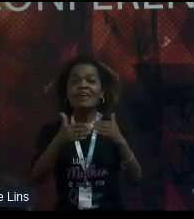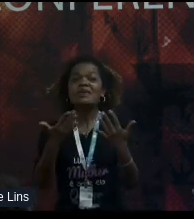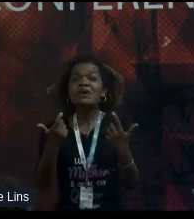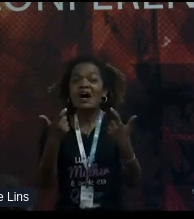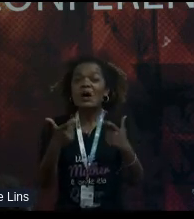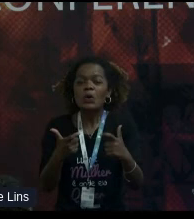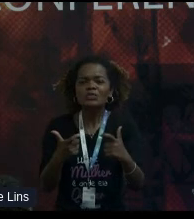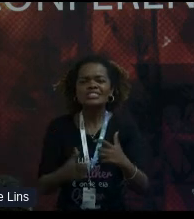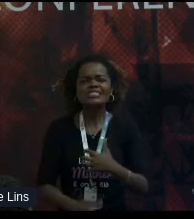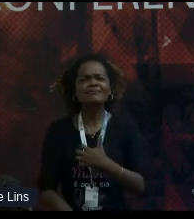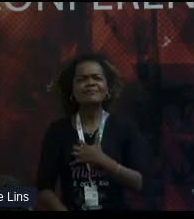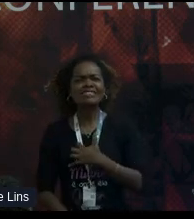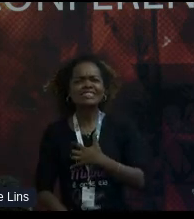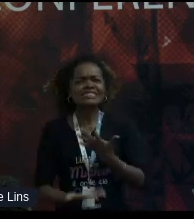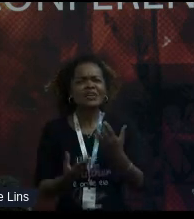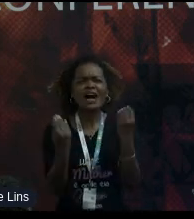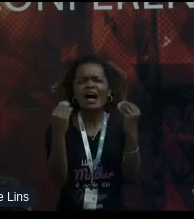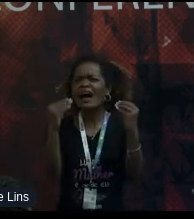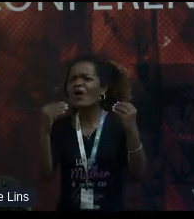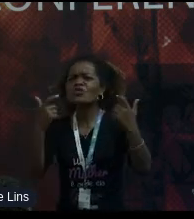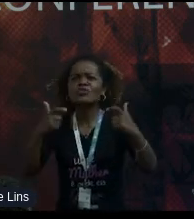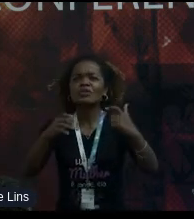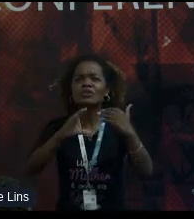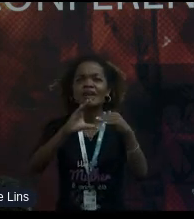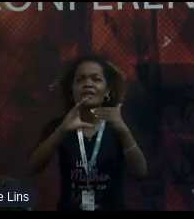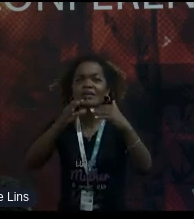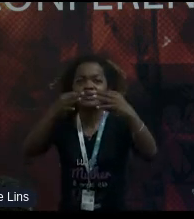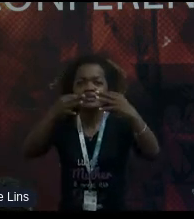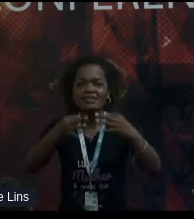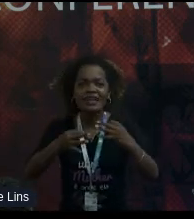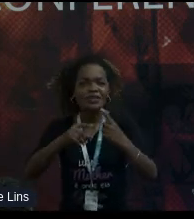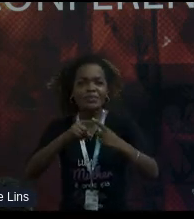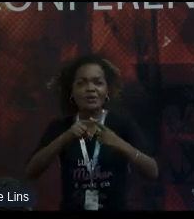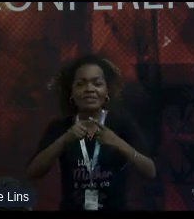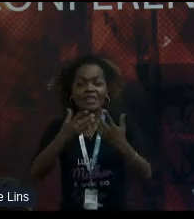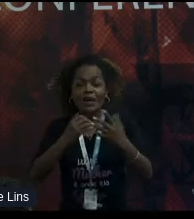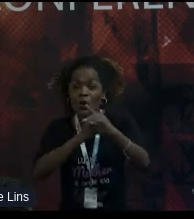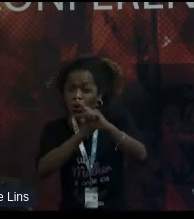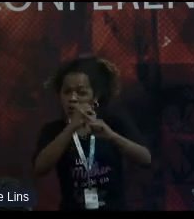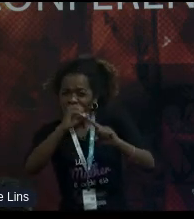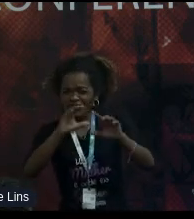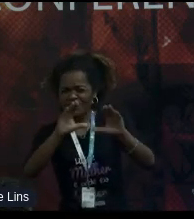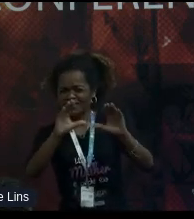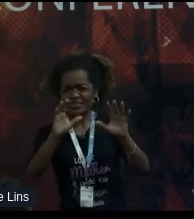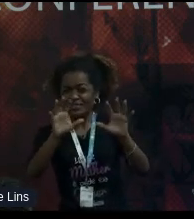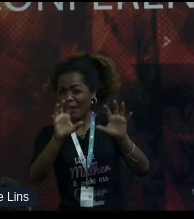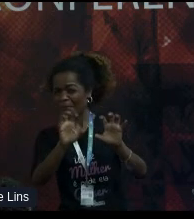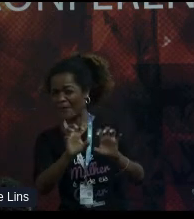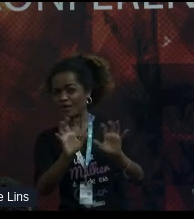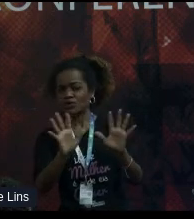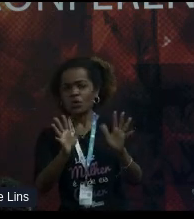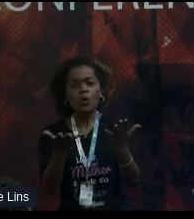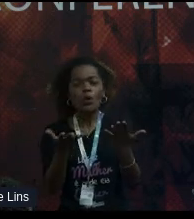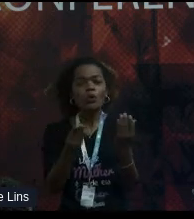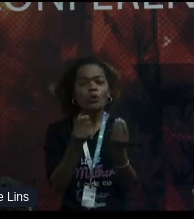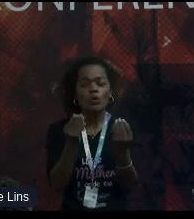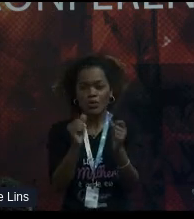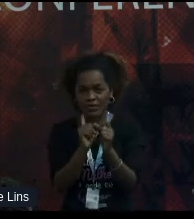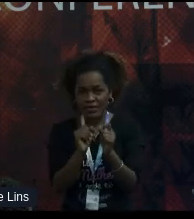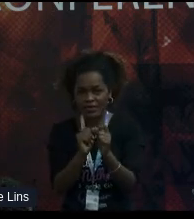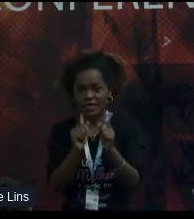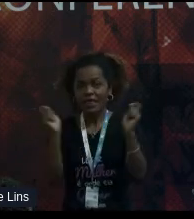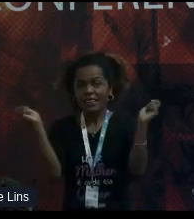tem dificuldade de encontrar o campo correto devido ao baixo contraste. E o que fazer? Bom, ele pode, por